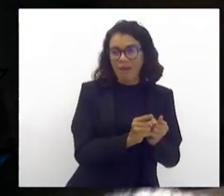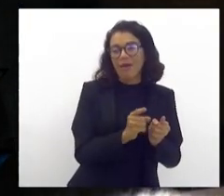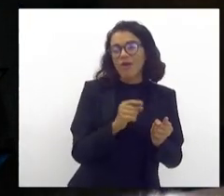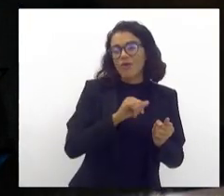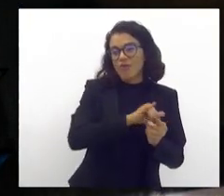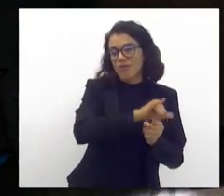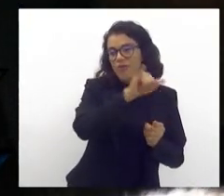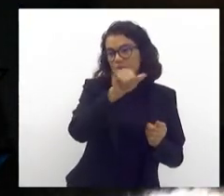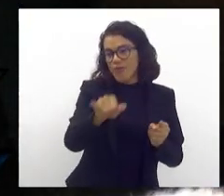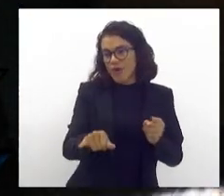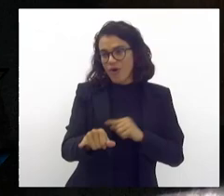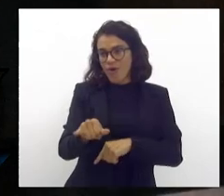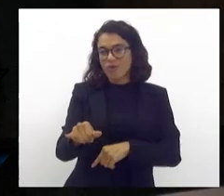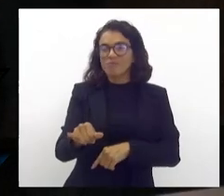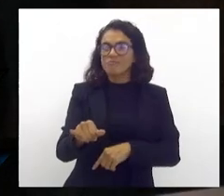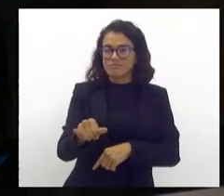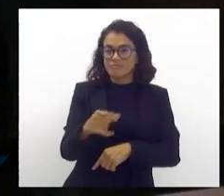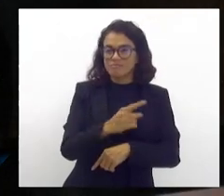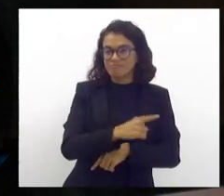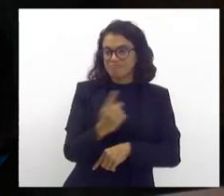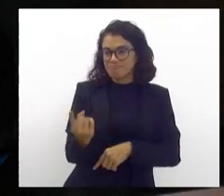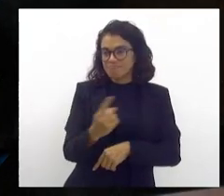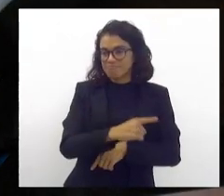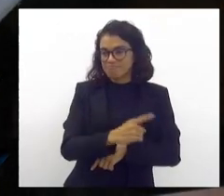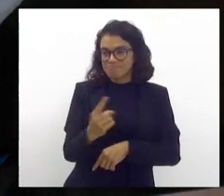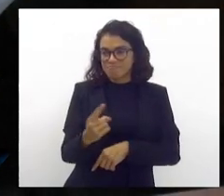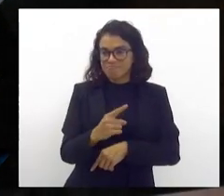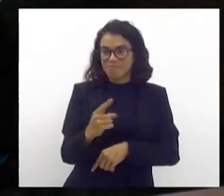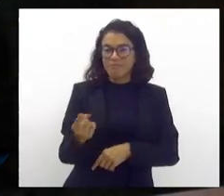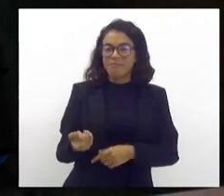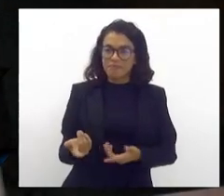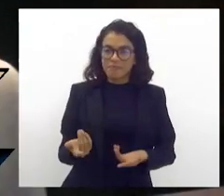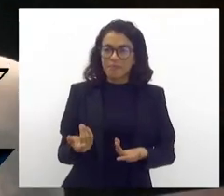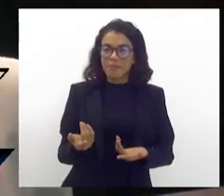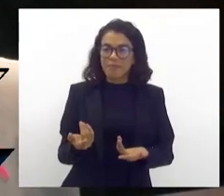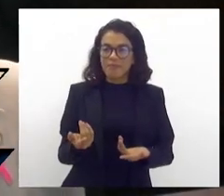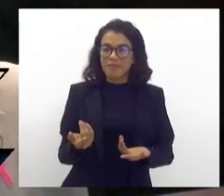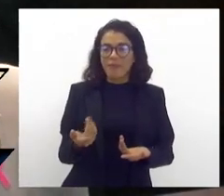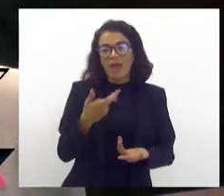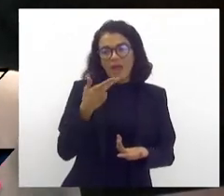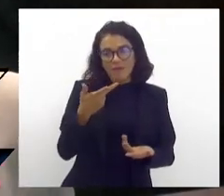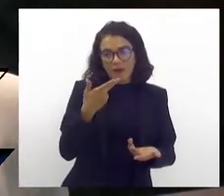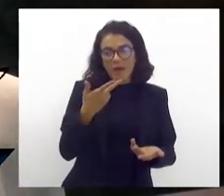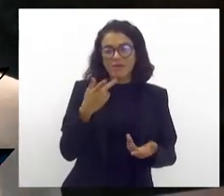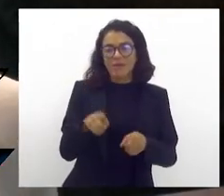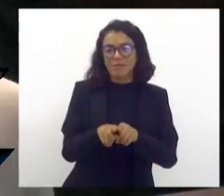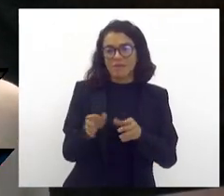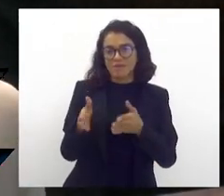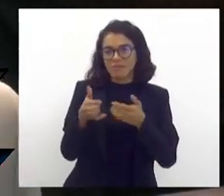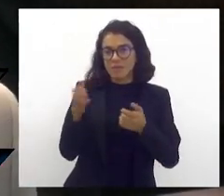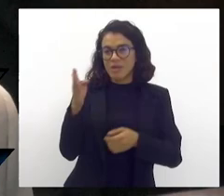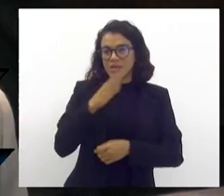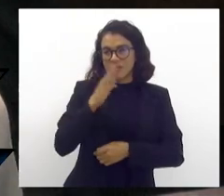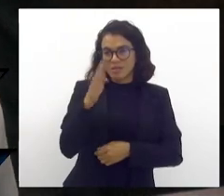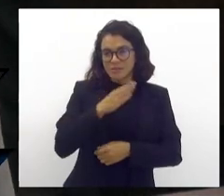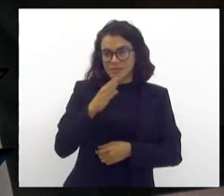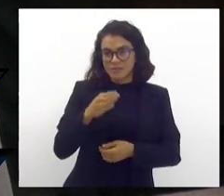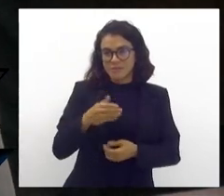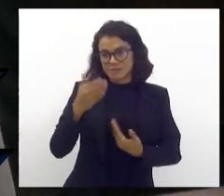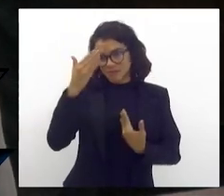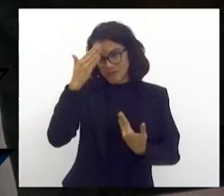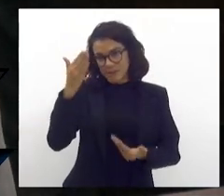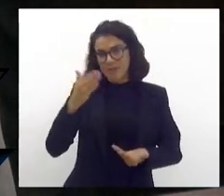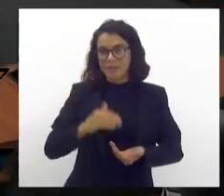desse voo Campos-Rio e Rio-Campos. De forma que deixo aqui essa solicitação de forma urgente a Vossa Excelência.